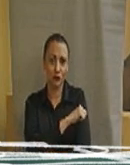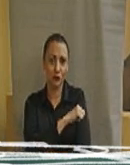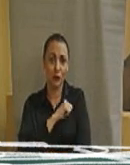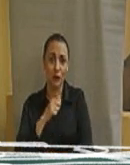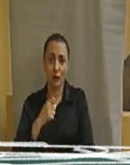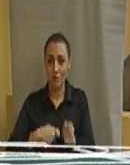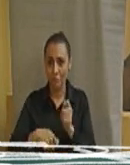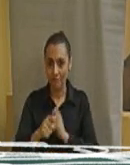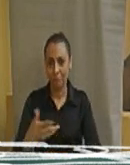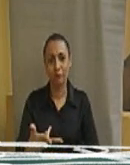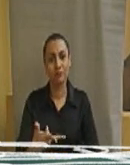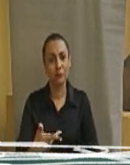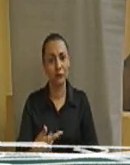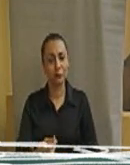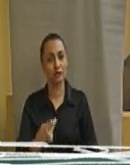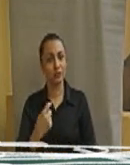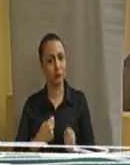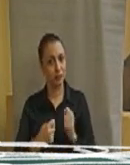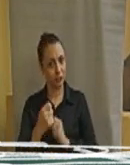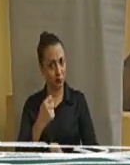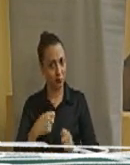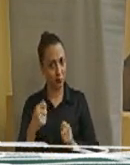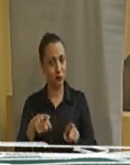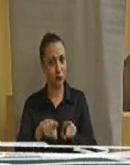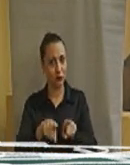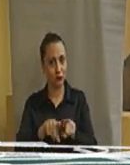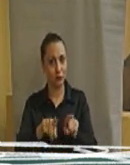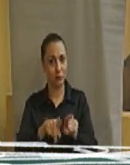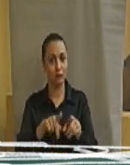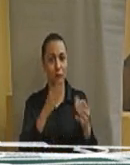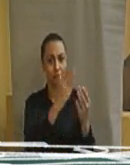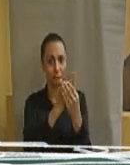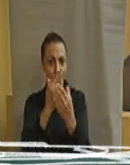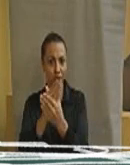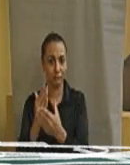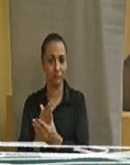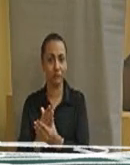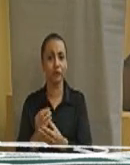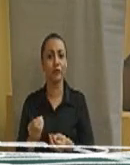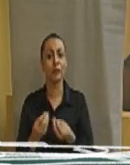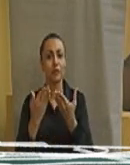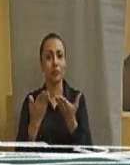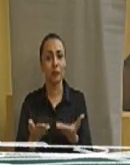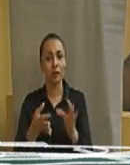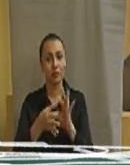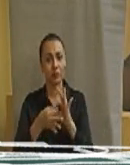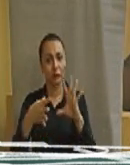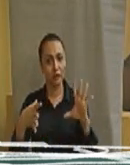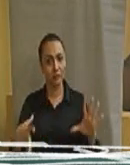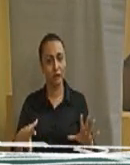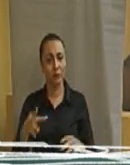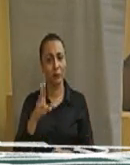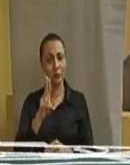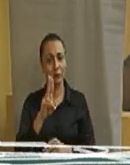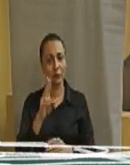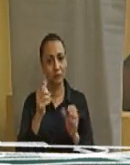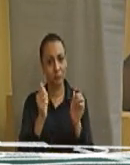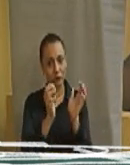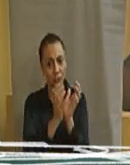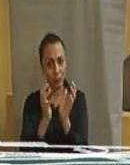pessoas, recursos e processos. Demos autonomia às unidades acadêmicas, garantimos direitos,